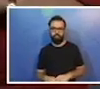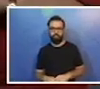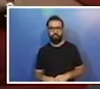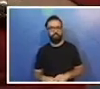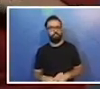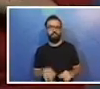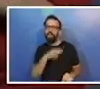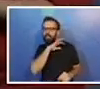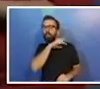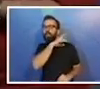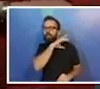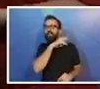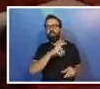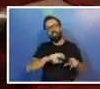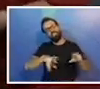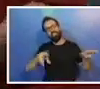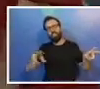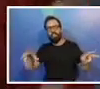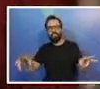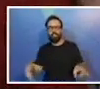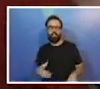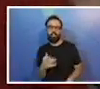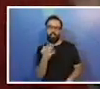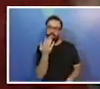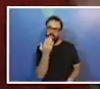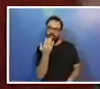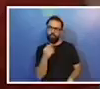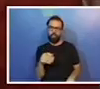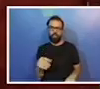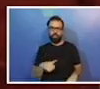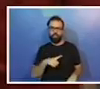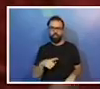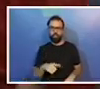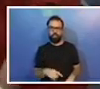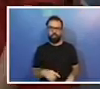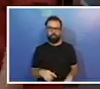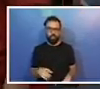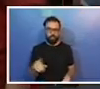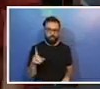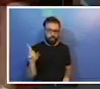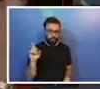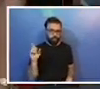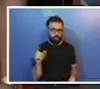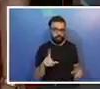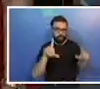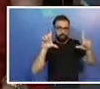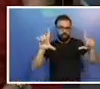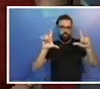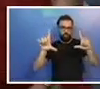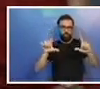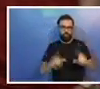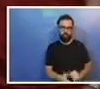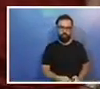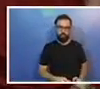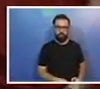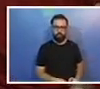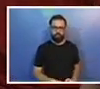guaxinins, saguis, entre outros. Gente, só para entender, vocês estão vendo essa imagem aqui?